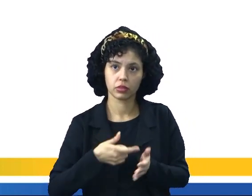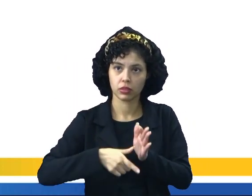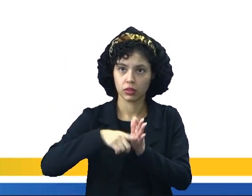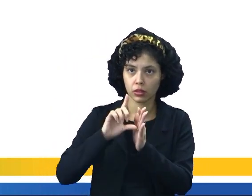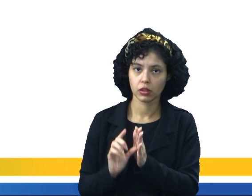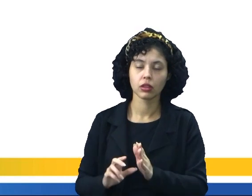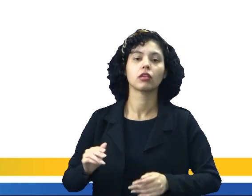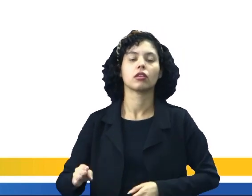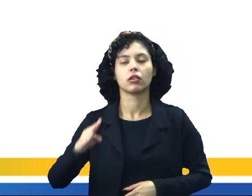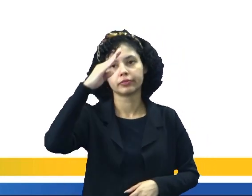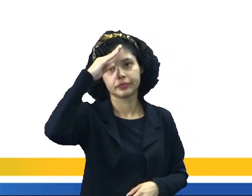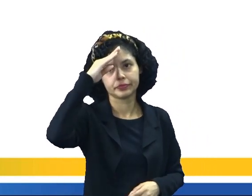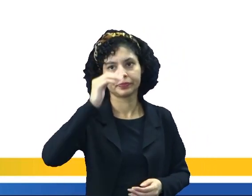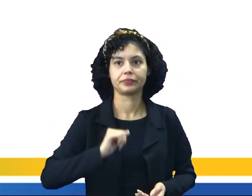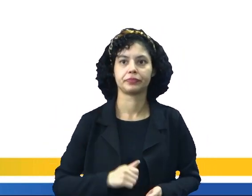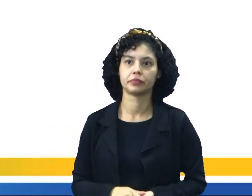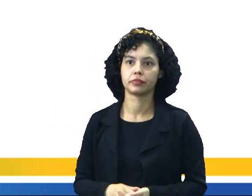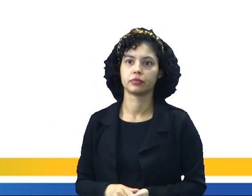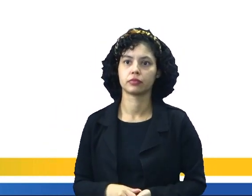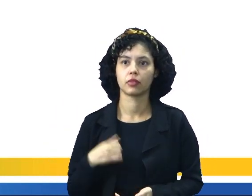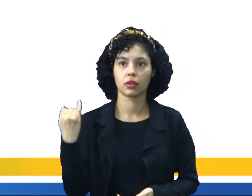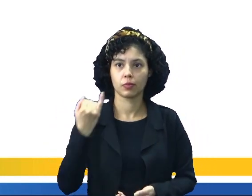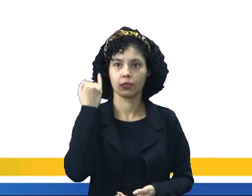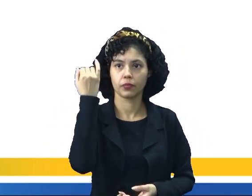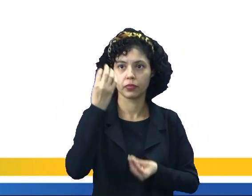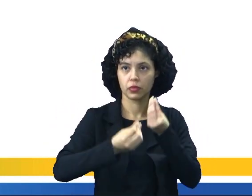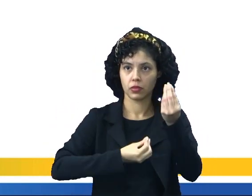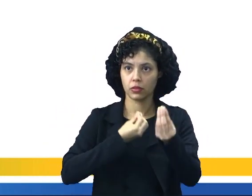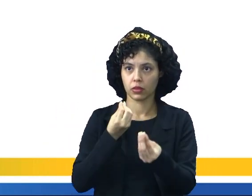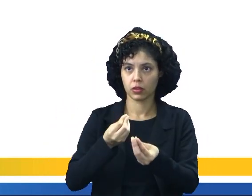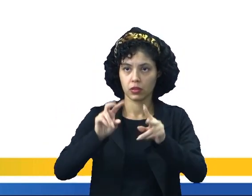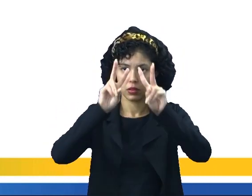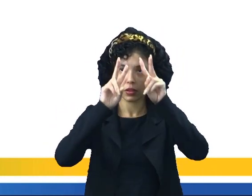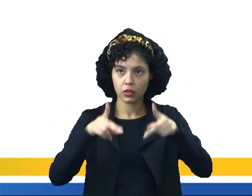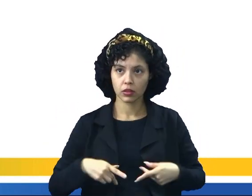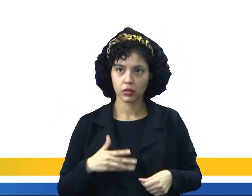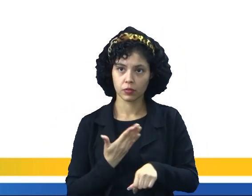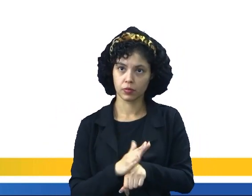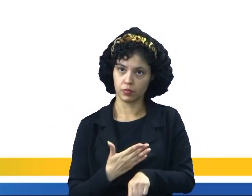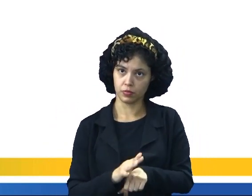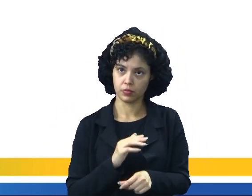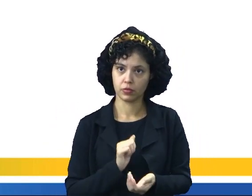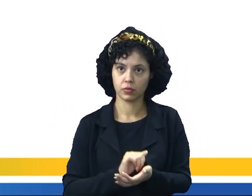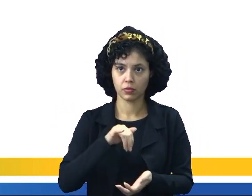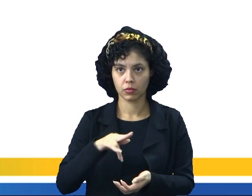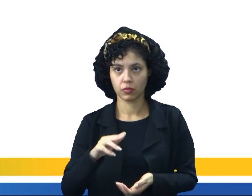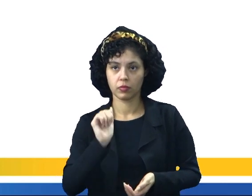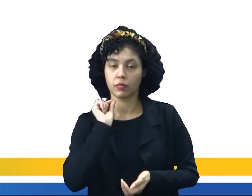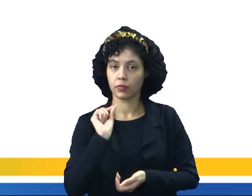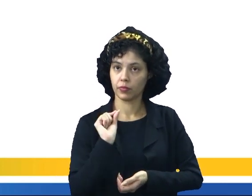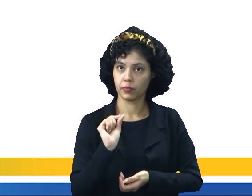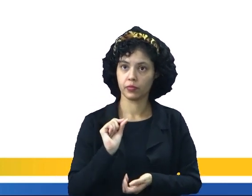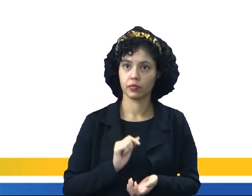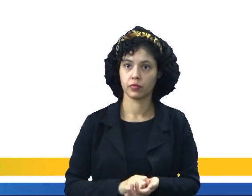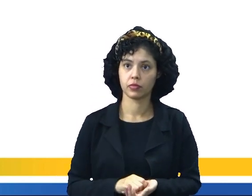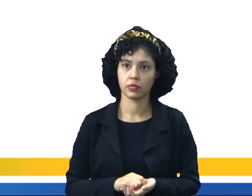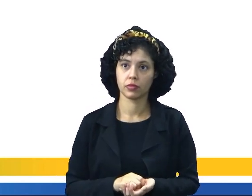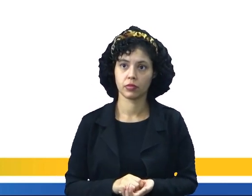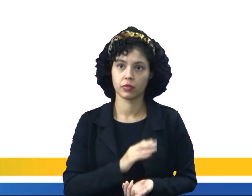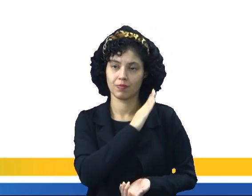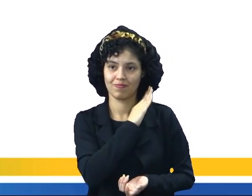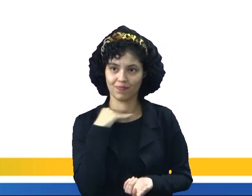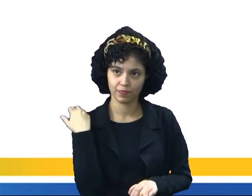de campanhas militares, né? As principais formas de sacrifício humano praticado pelos maias eram